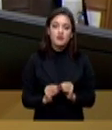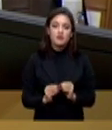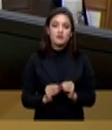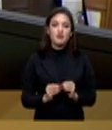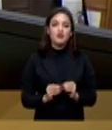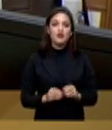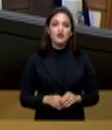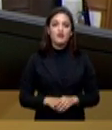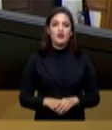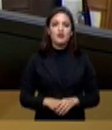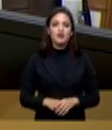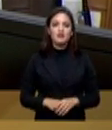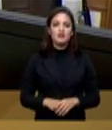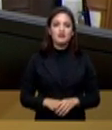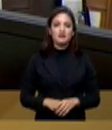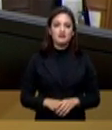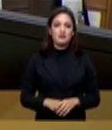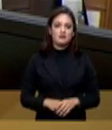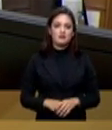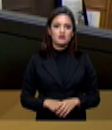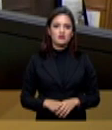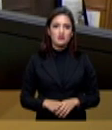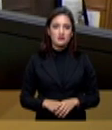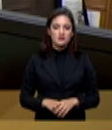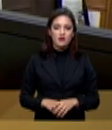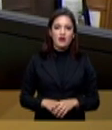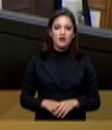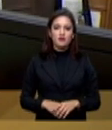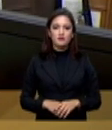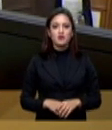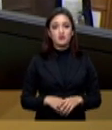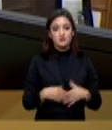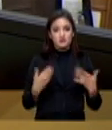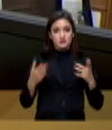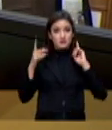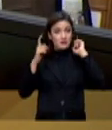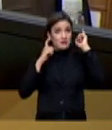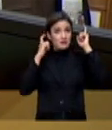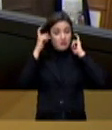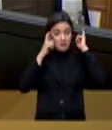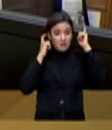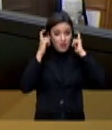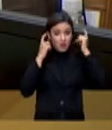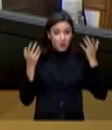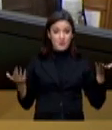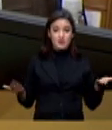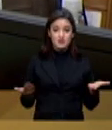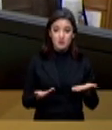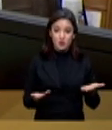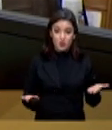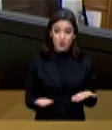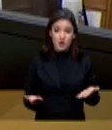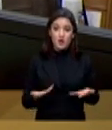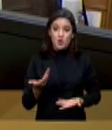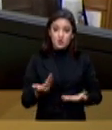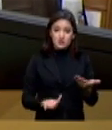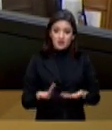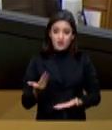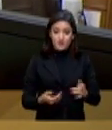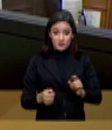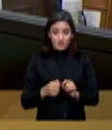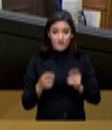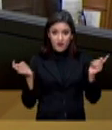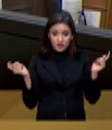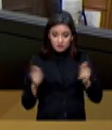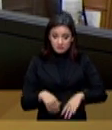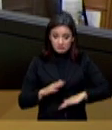ministros conclui as preocupações com a eficiente prestação do serviço